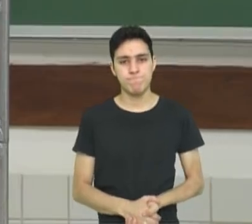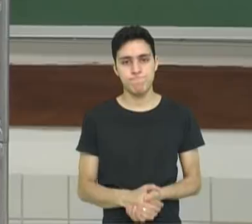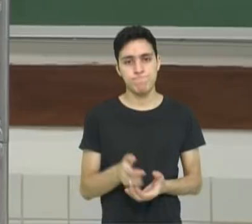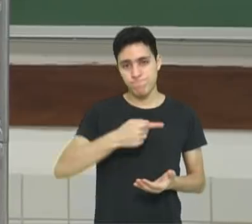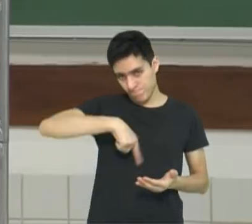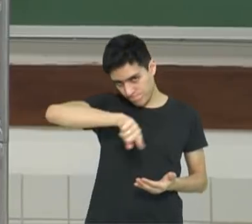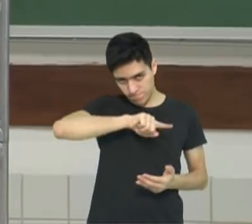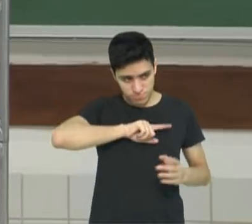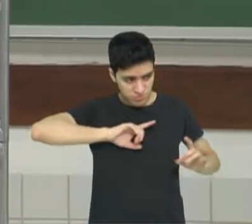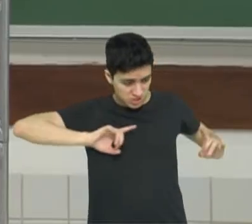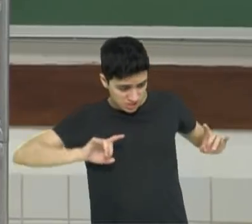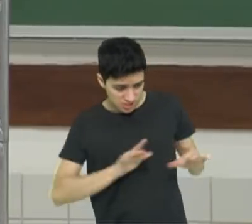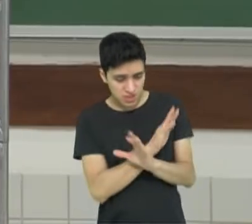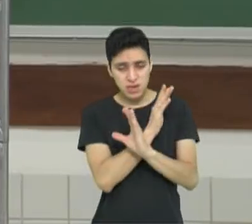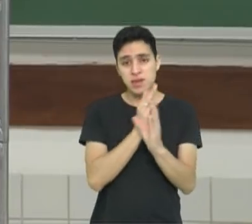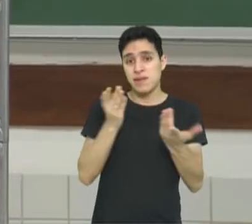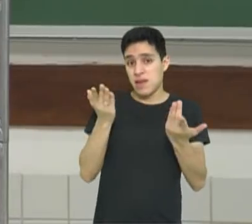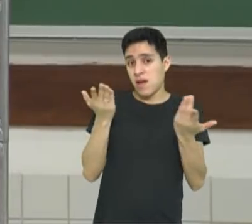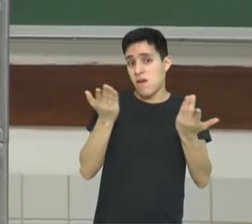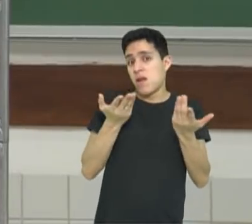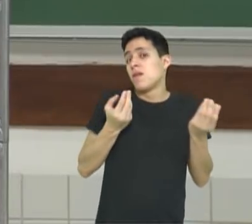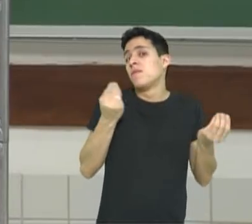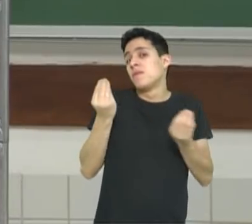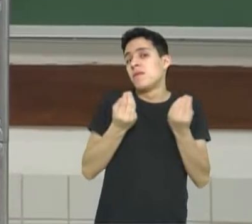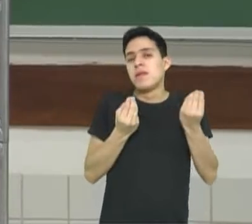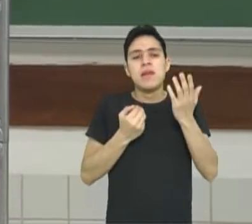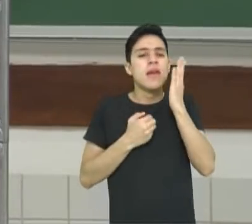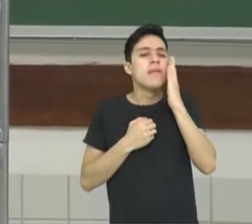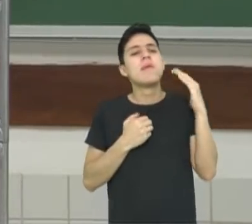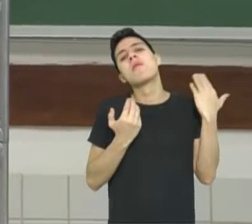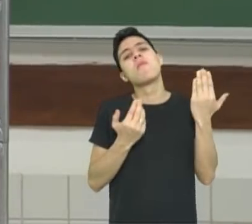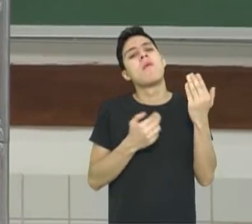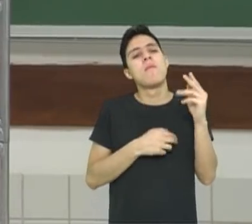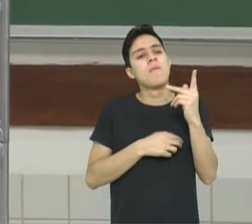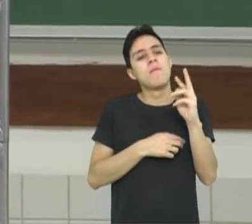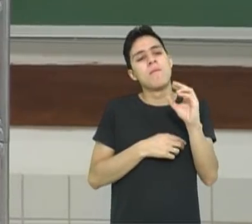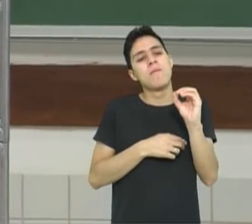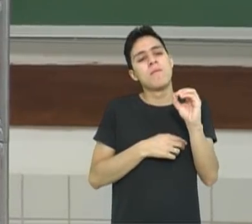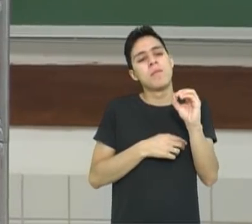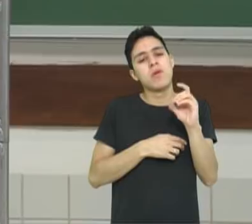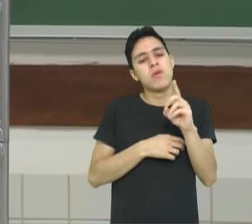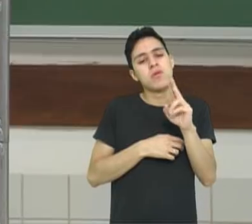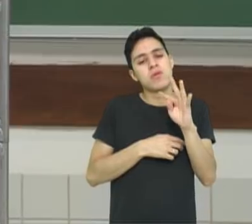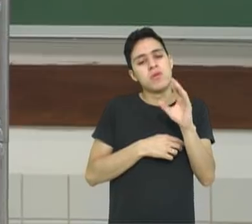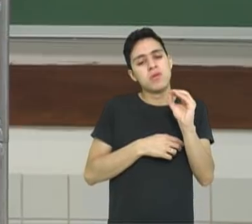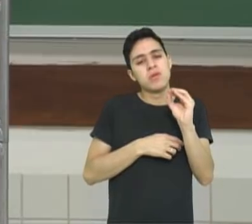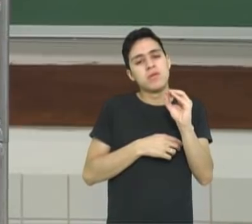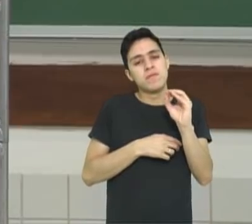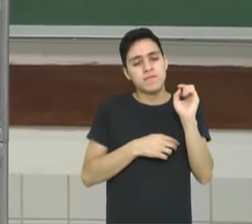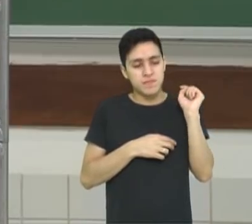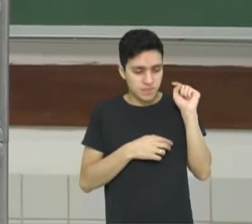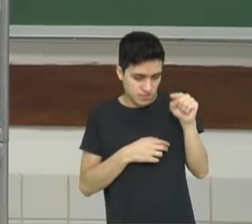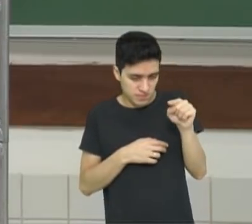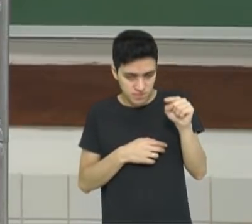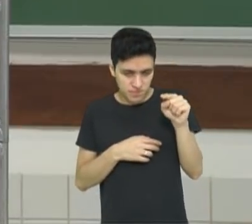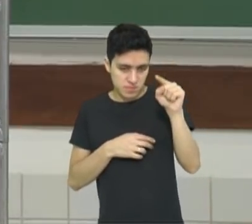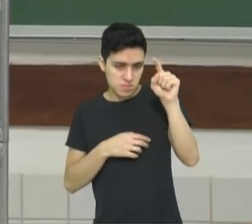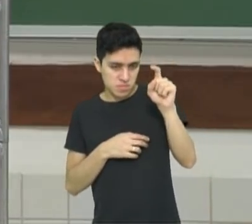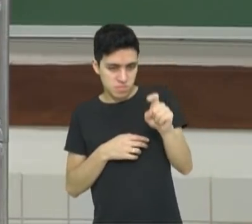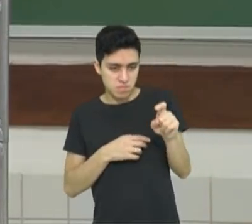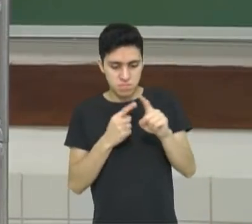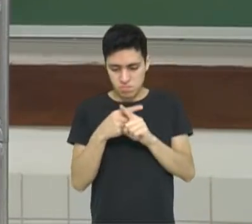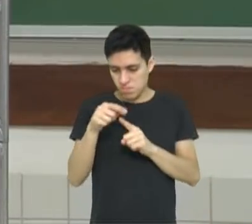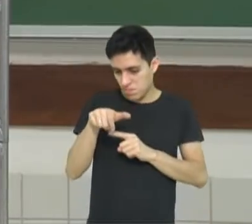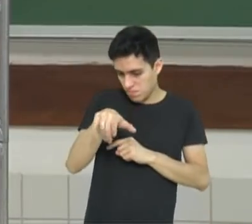Para que a gente possa finalizar a questão, nós precisamos determinar o produto. Lembra que ele pedia? O produto x vezes y.